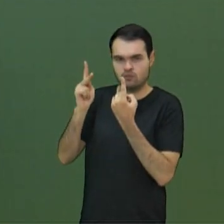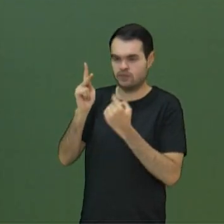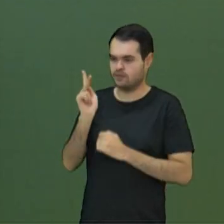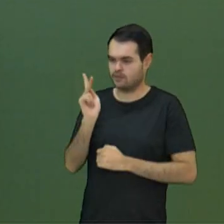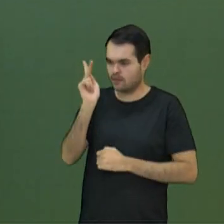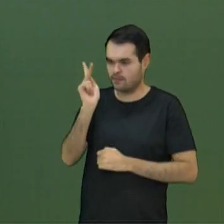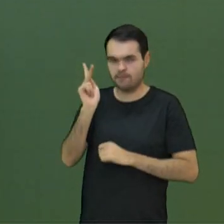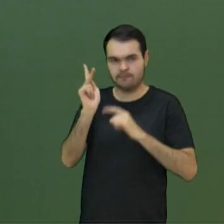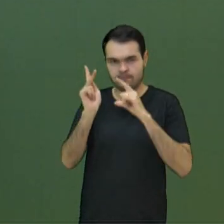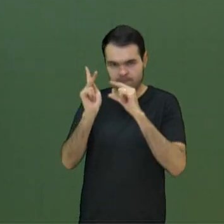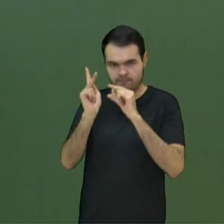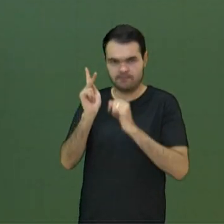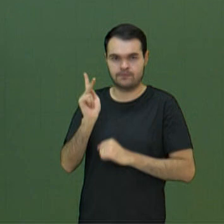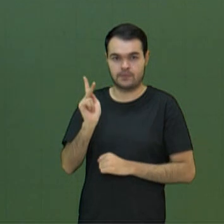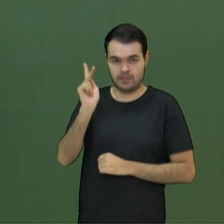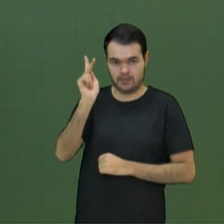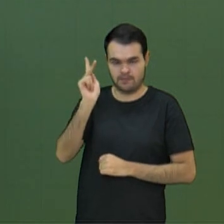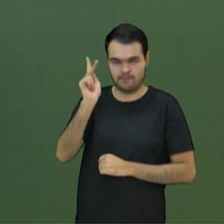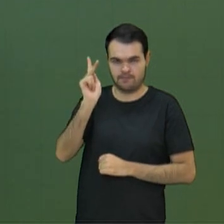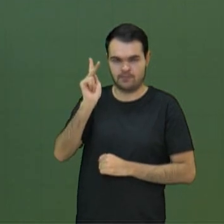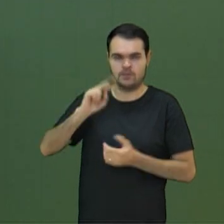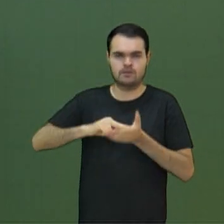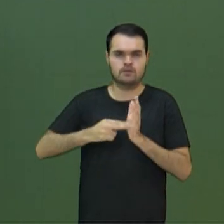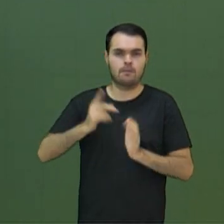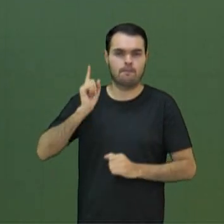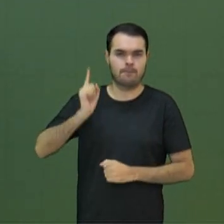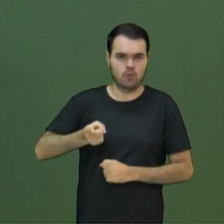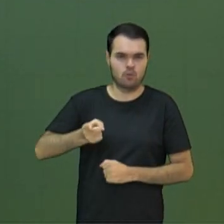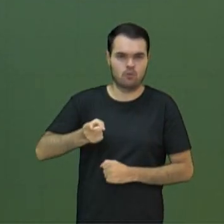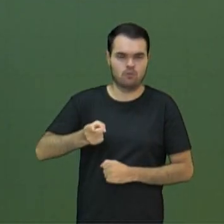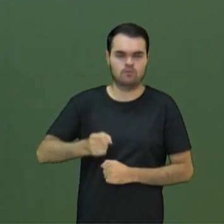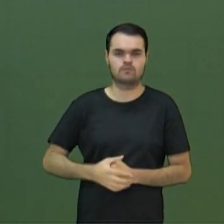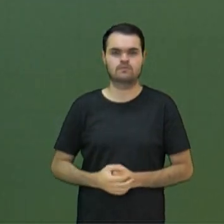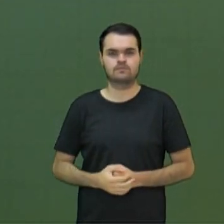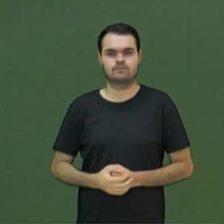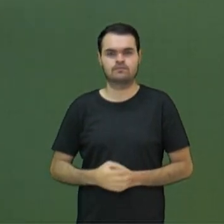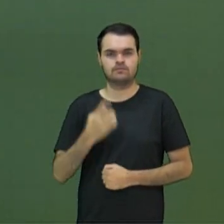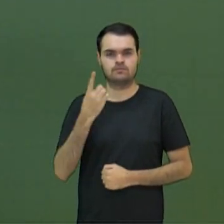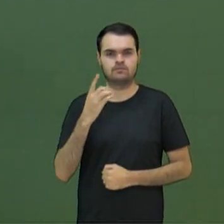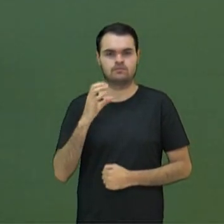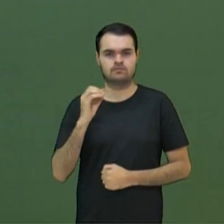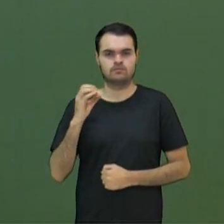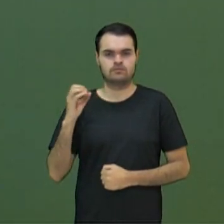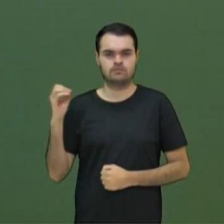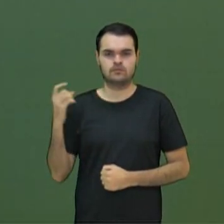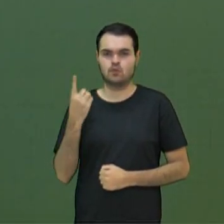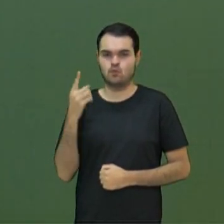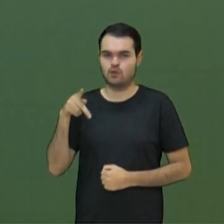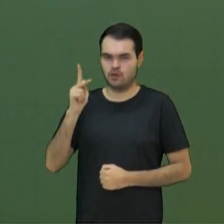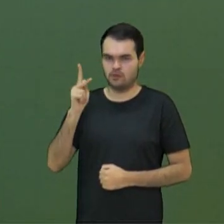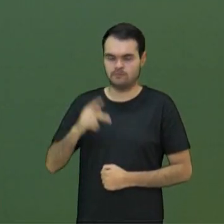K, que vale 1000, né? 1K, tá?